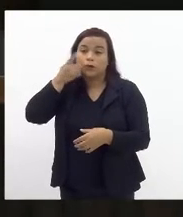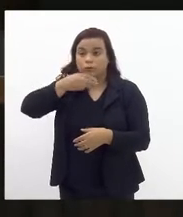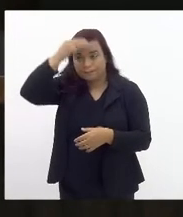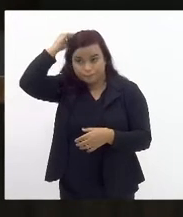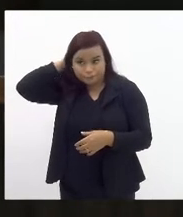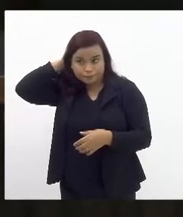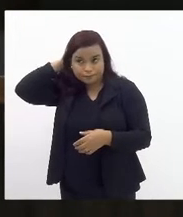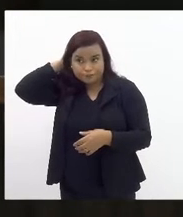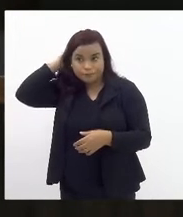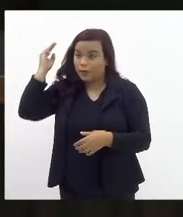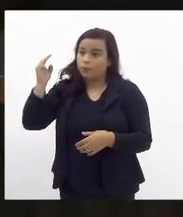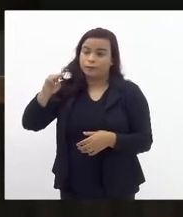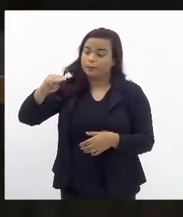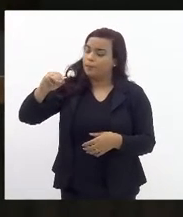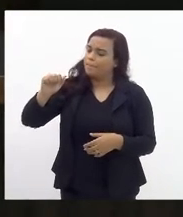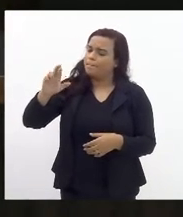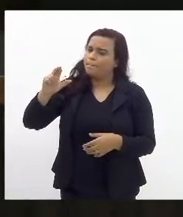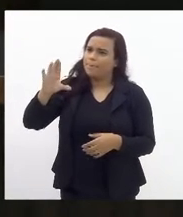Deputado